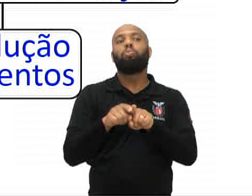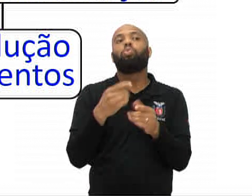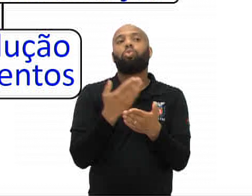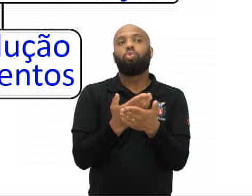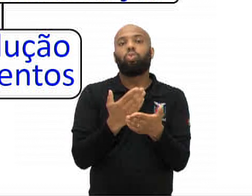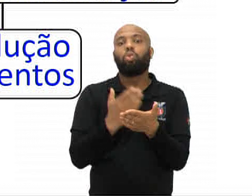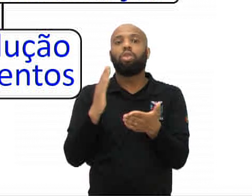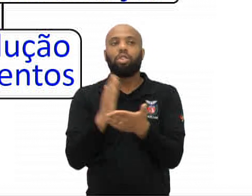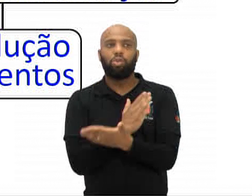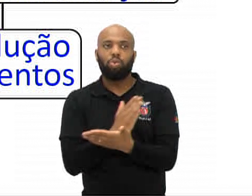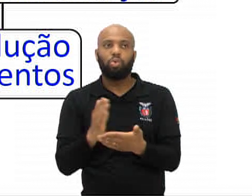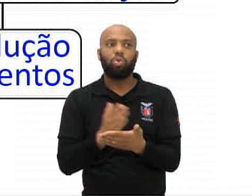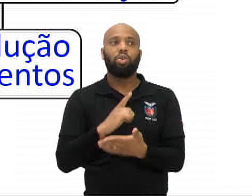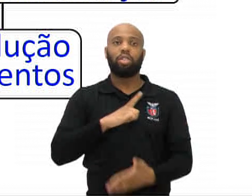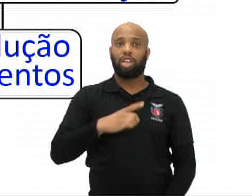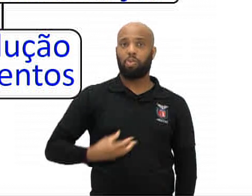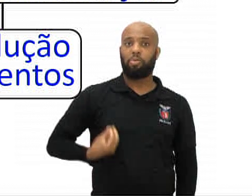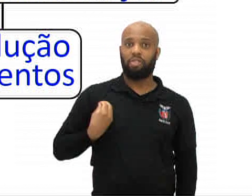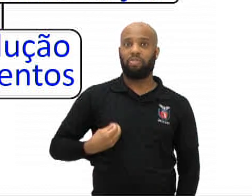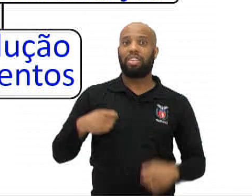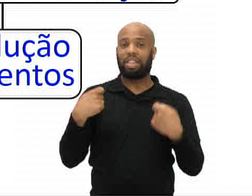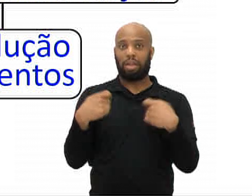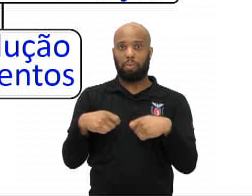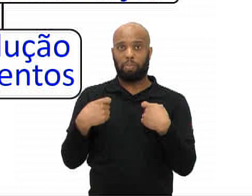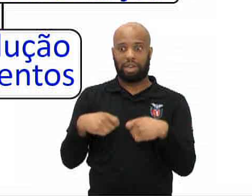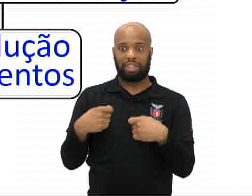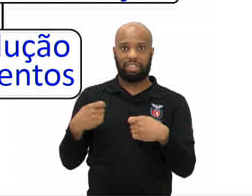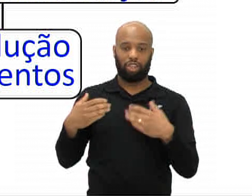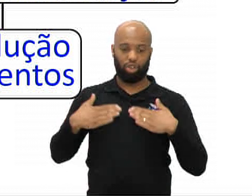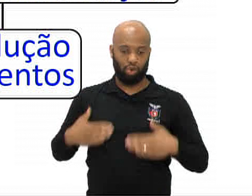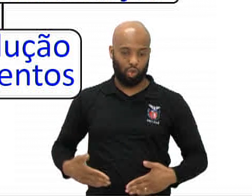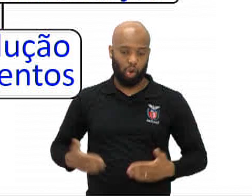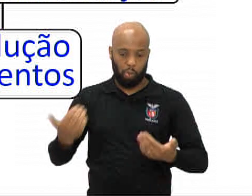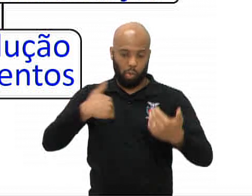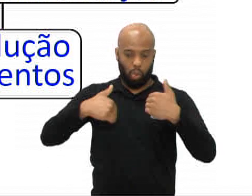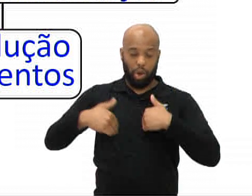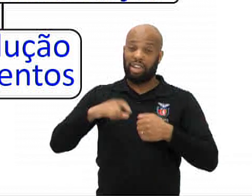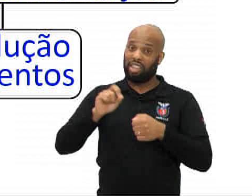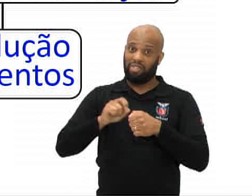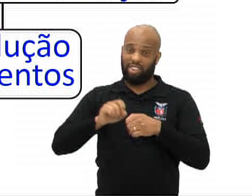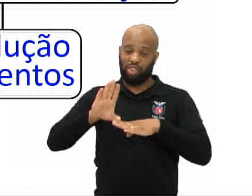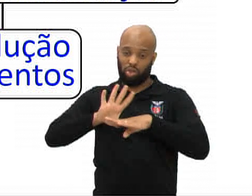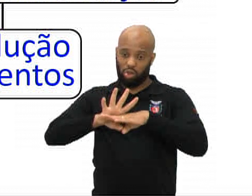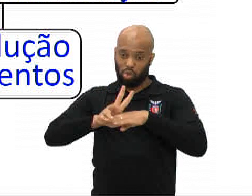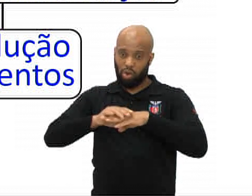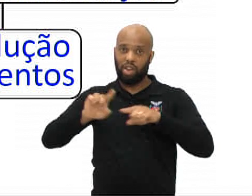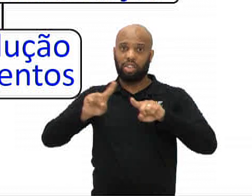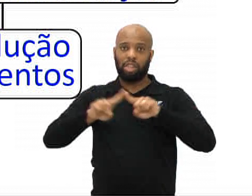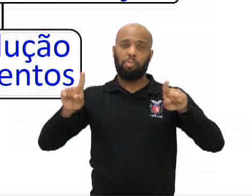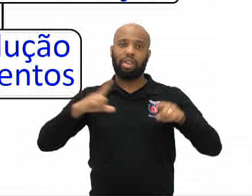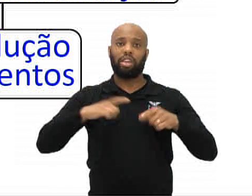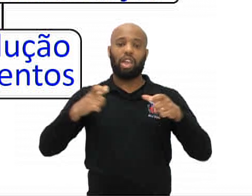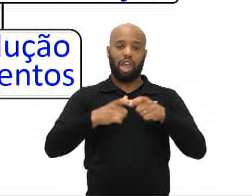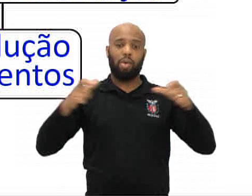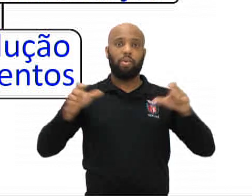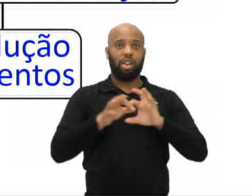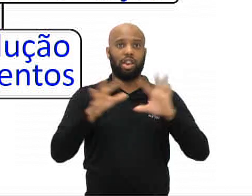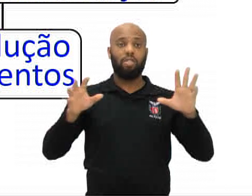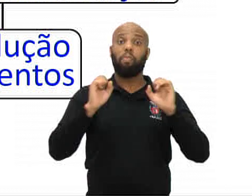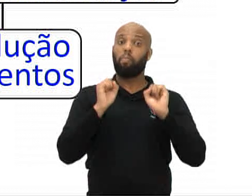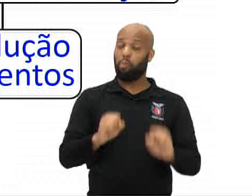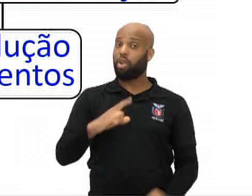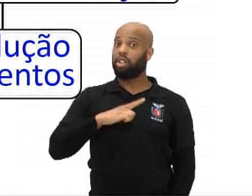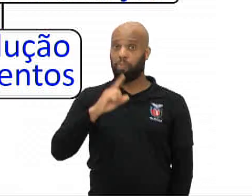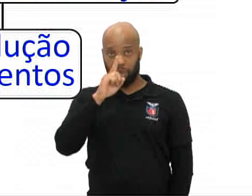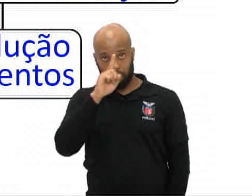que alguns têm uma vida parasitária e causam doenças, mas que a grande maioria tem uma vida livre. Podem ser tóxicos,